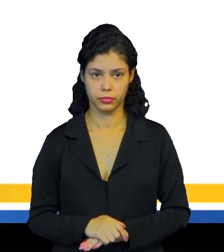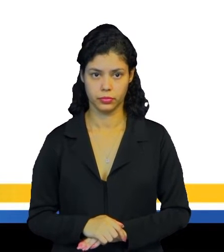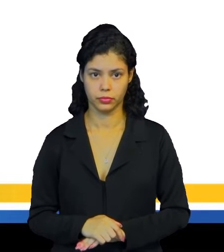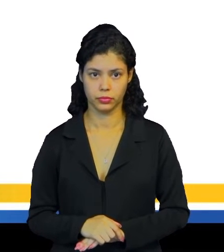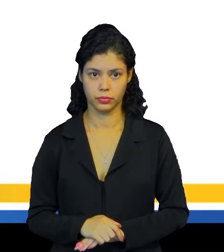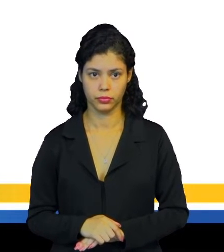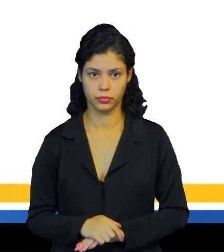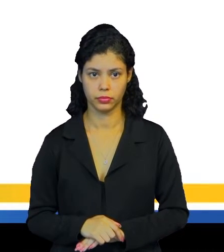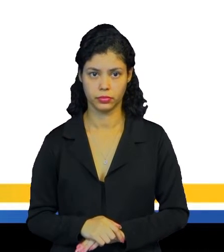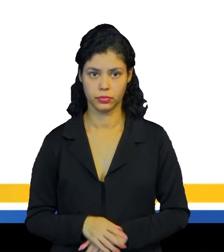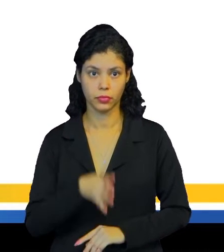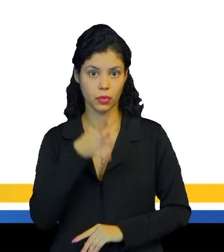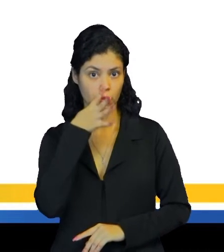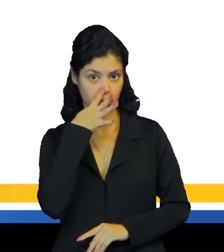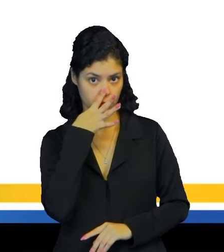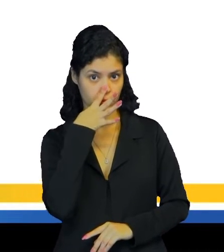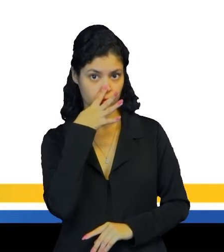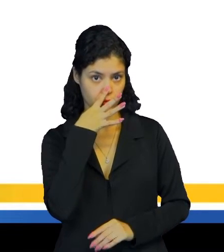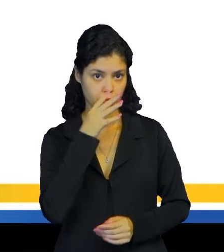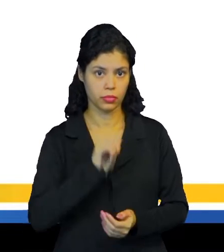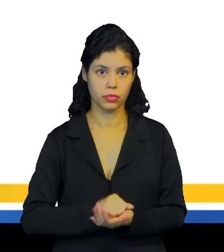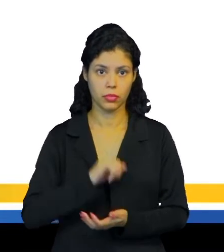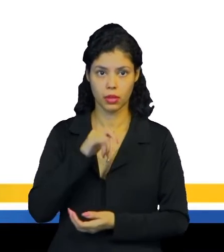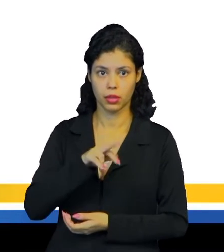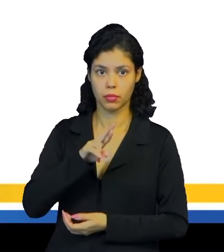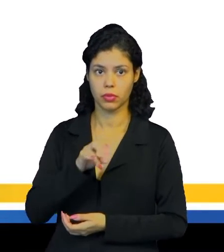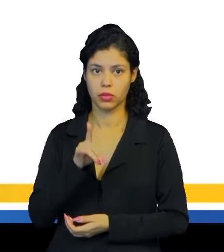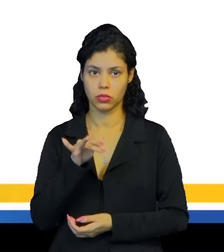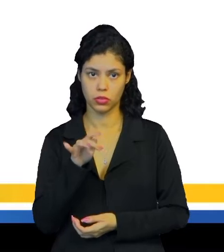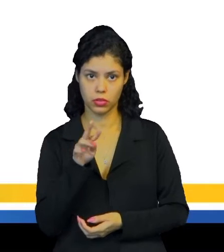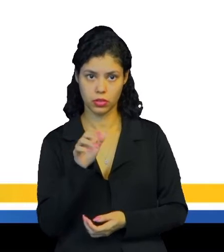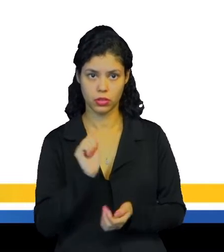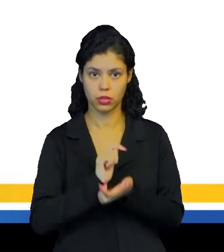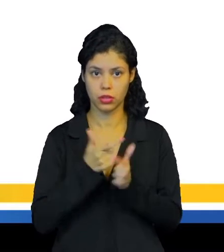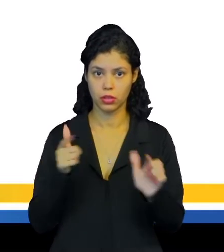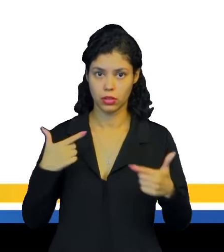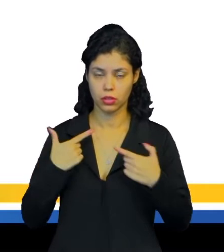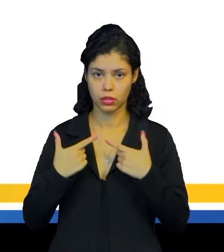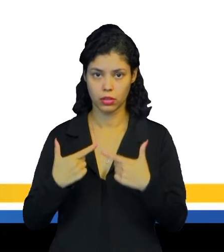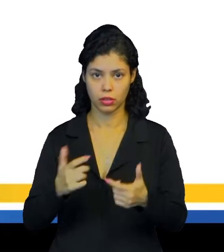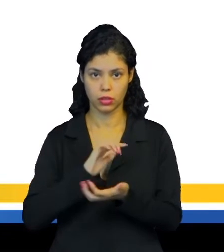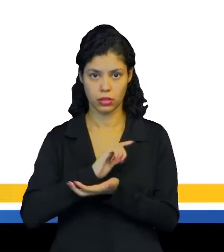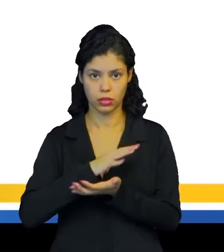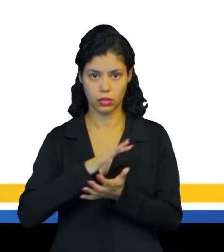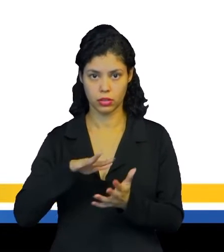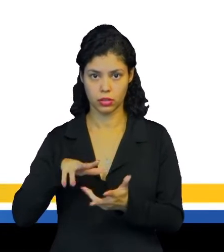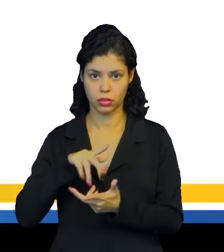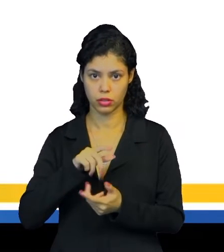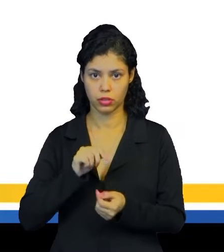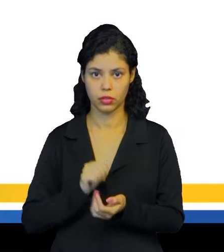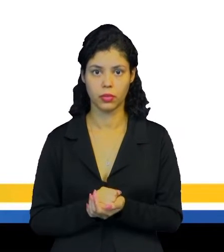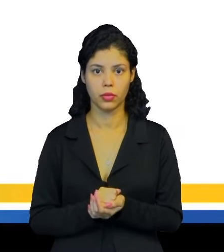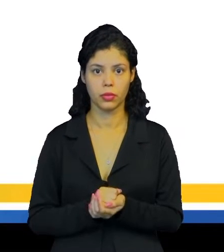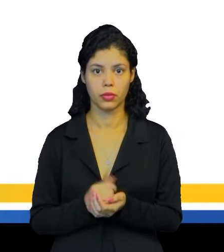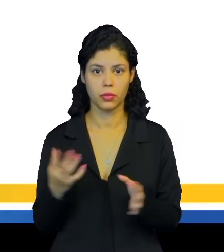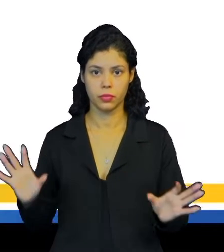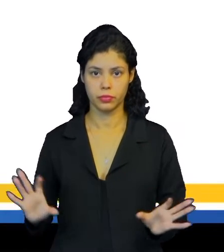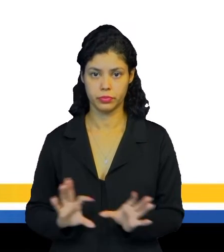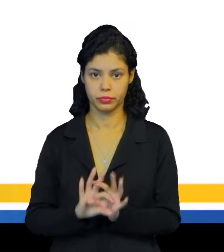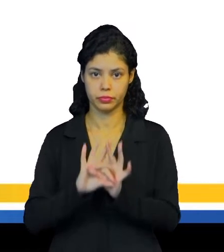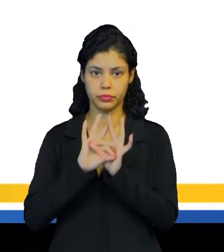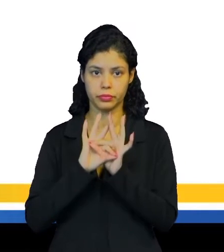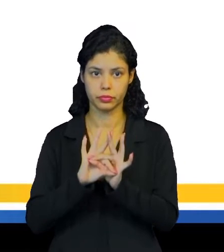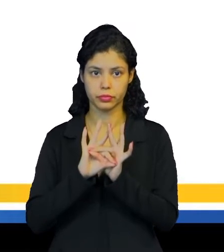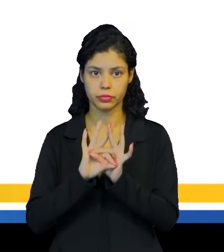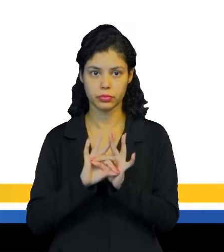O teatro impressionista surgiu na Alemanha entre as duas grandes guerras, sendo basicamente uma fusão entre